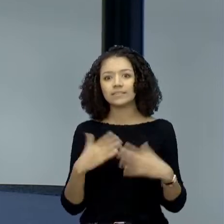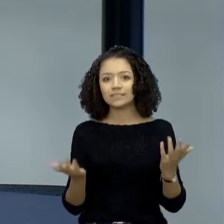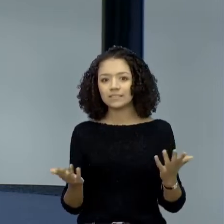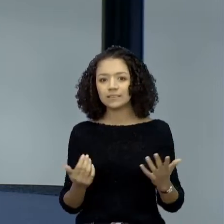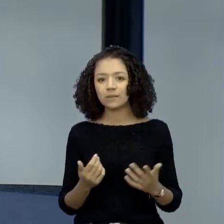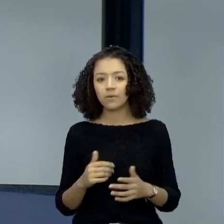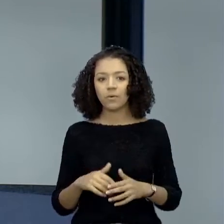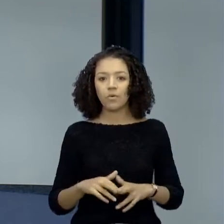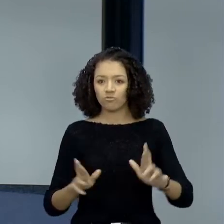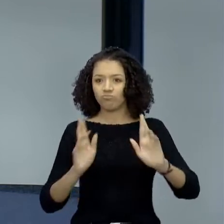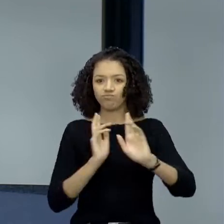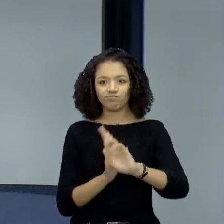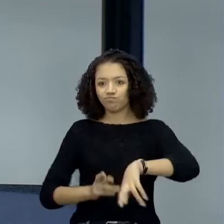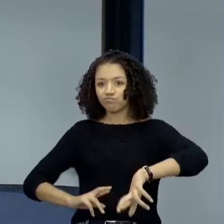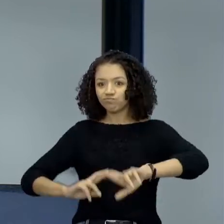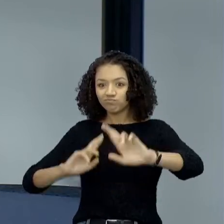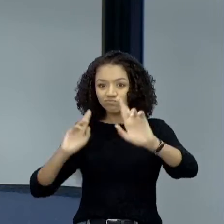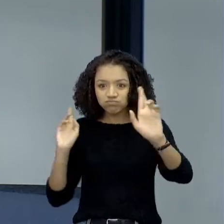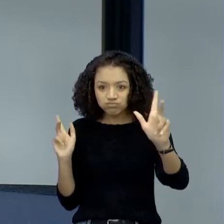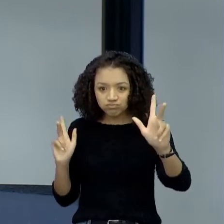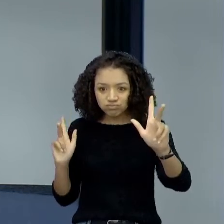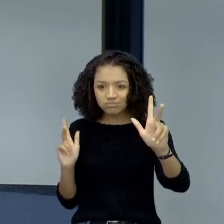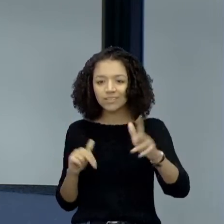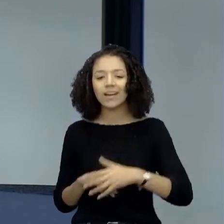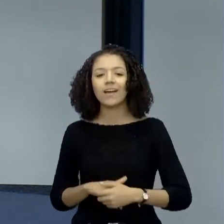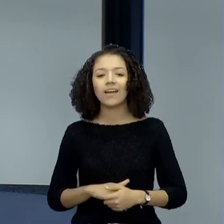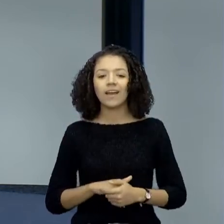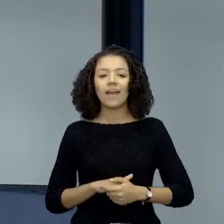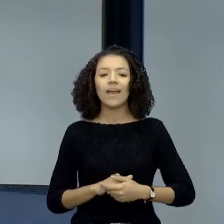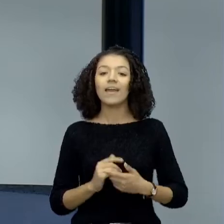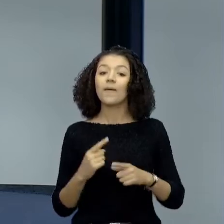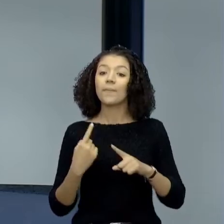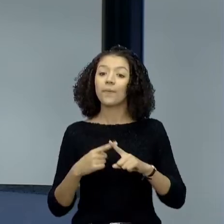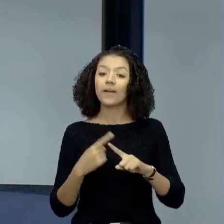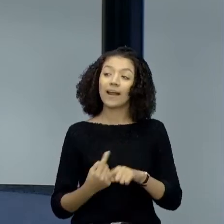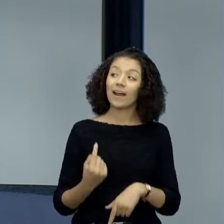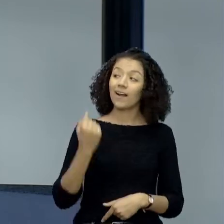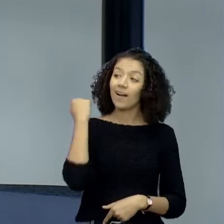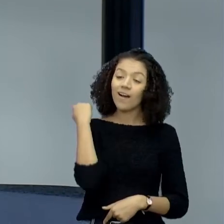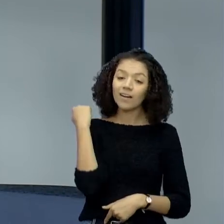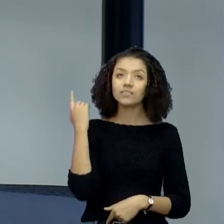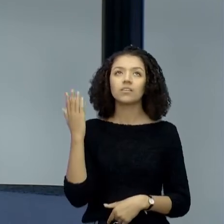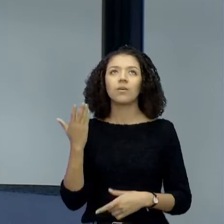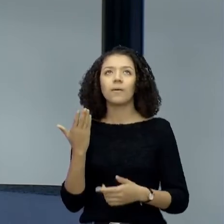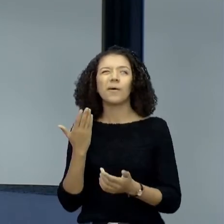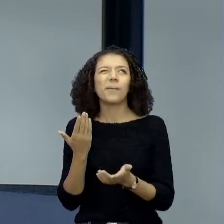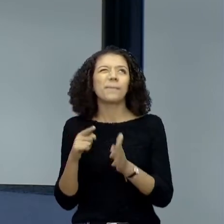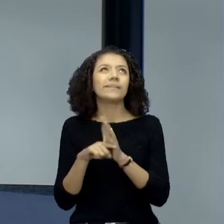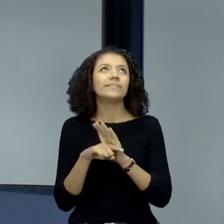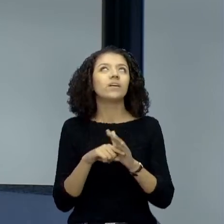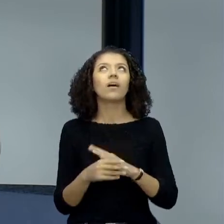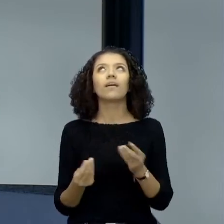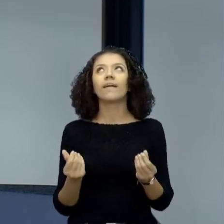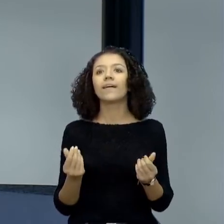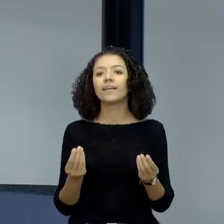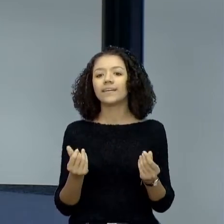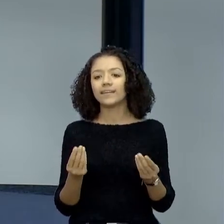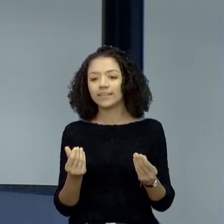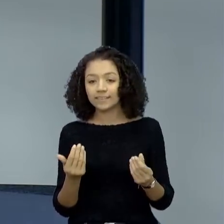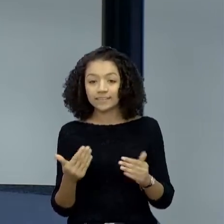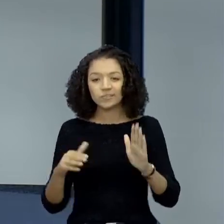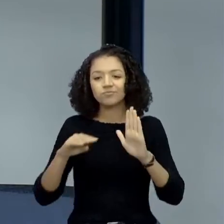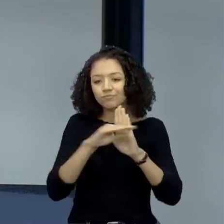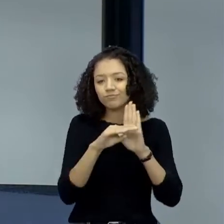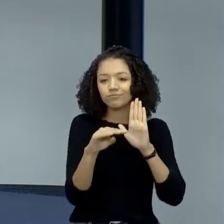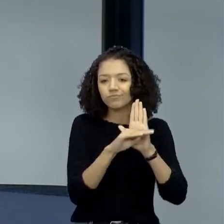às pesquisas que a gente tinha antes, né, do que a gente tinha agora, é que eu acho que antes a gente tinha pesquisas mais, como se fala? Estabelecidas,